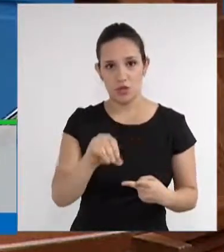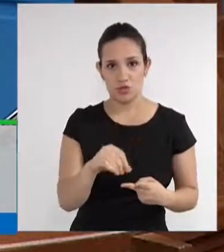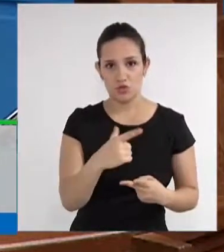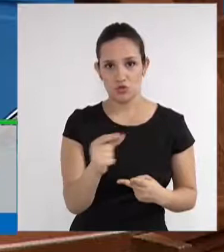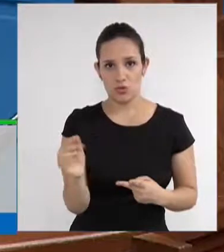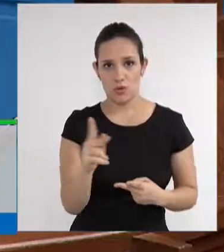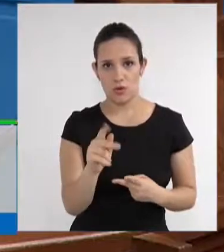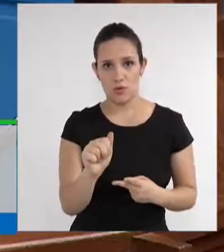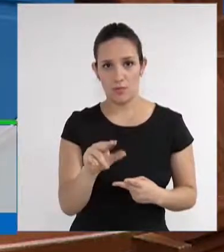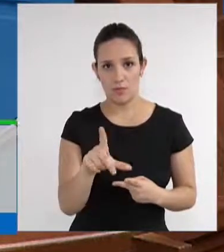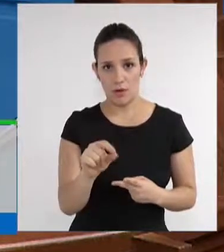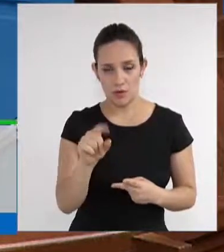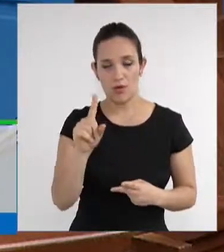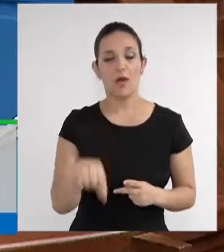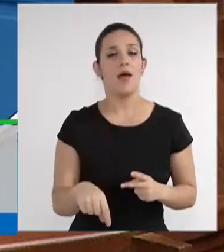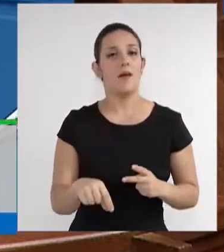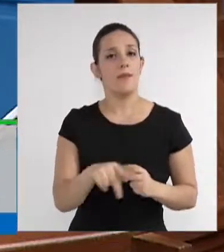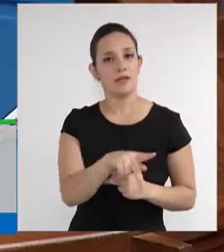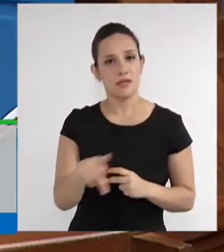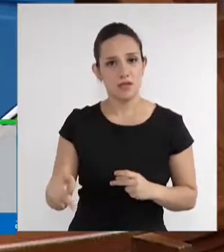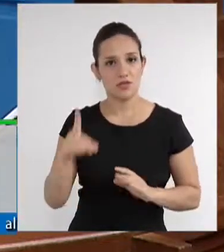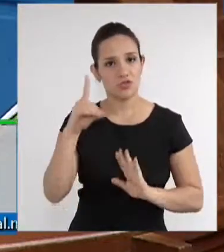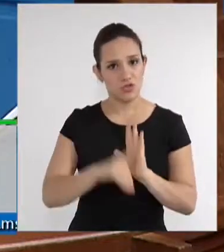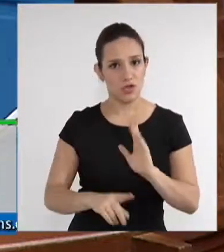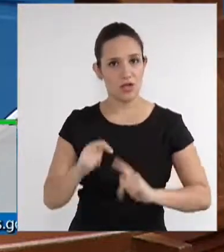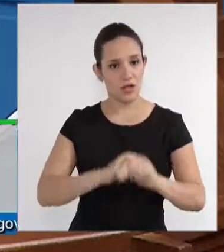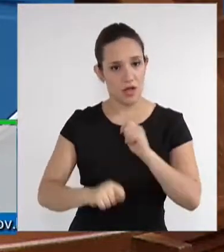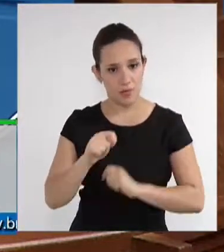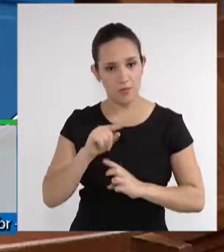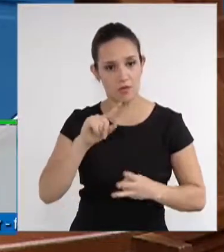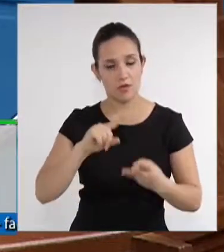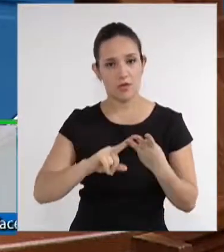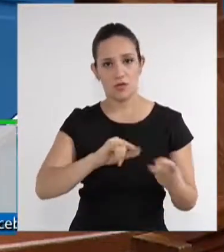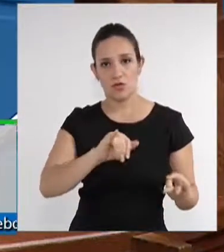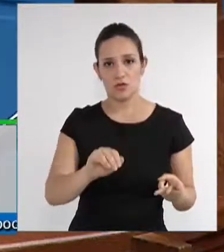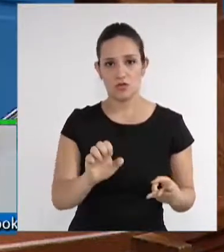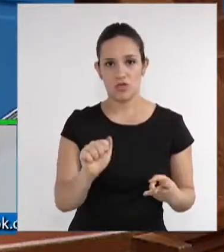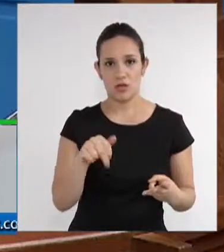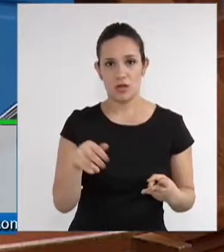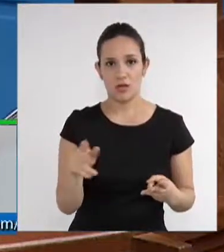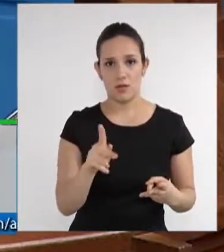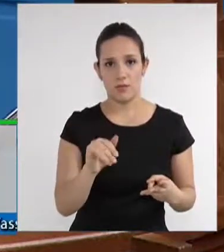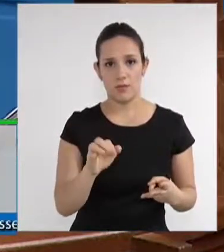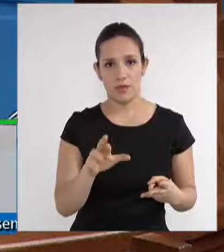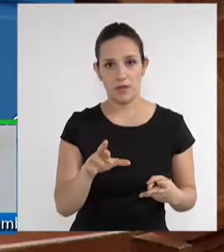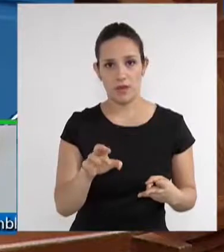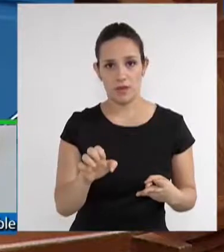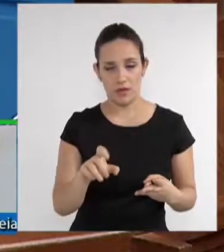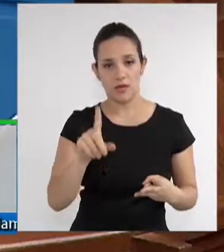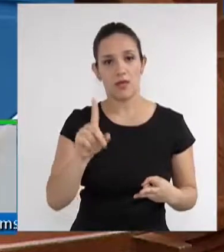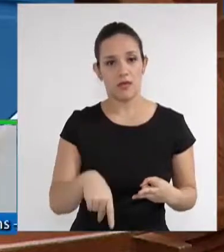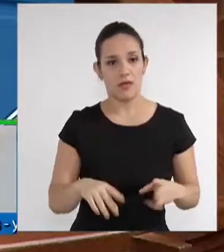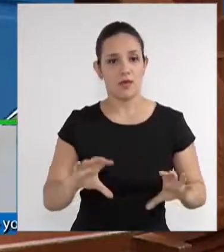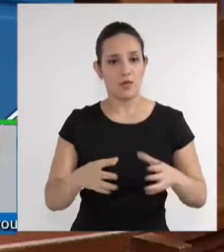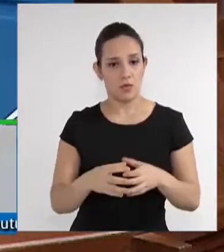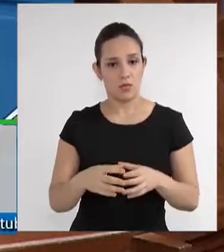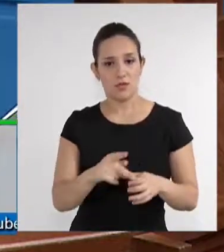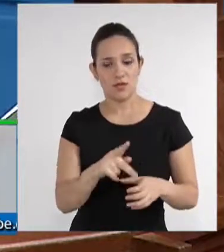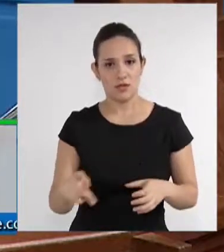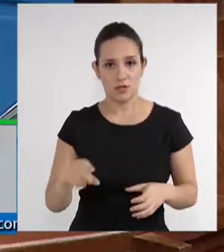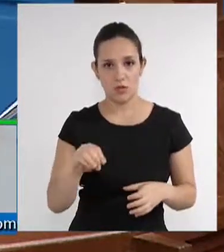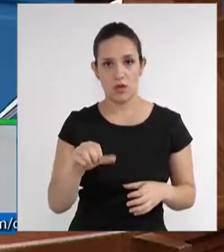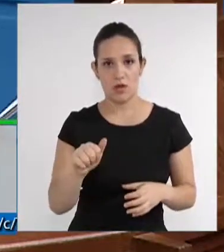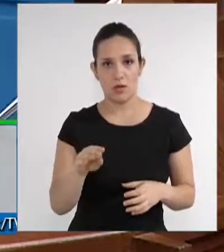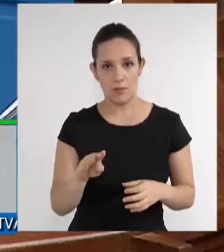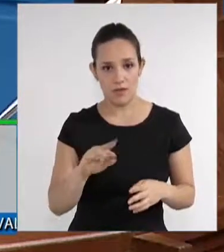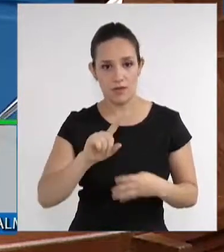Instituto de Direito Administrativo de Mato Grosso do Sul, doutor Jean-Pierre Vargas, presidente da Comissão do Advogado Publicista da UABMS,